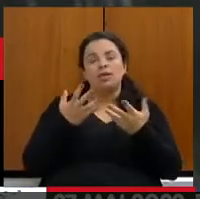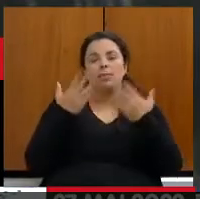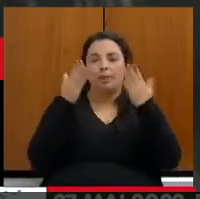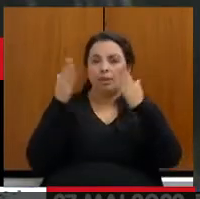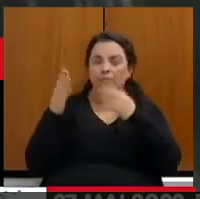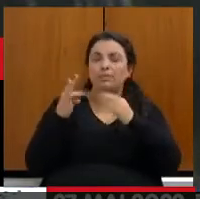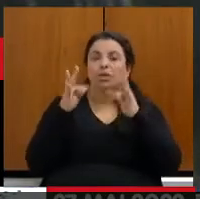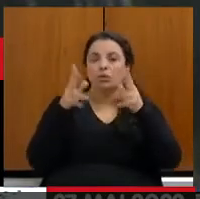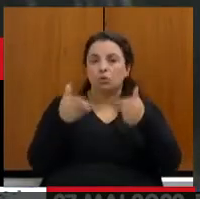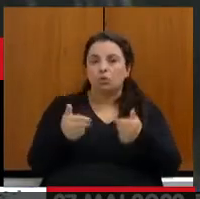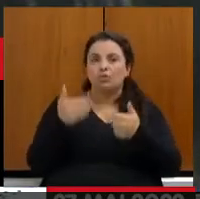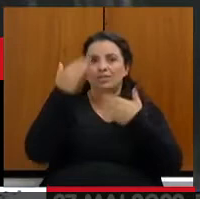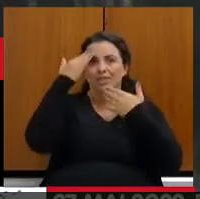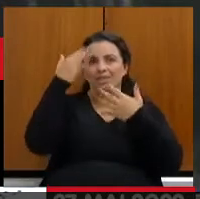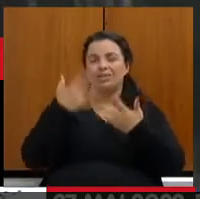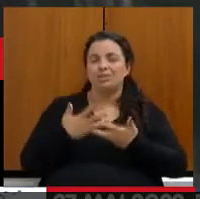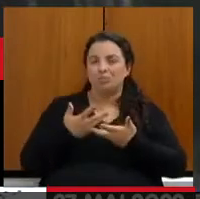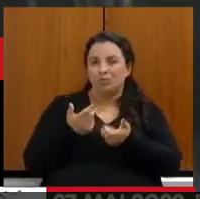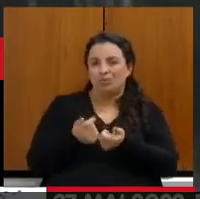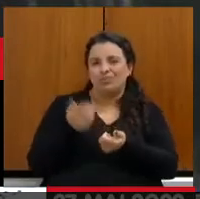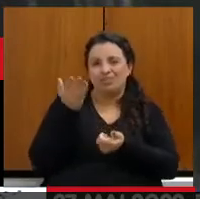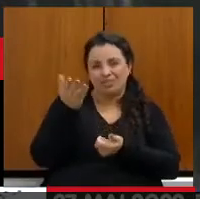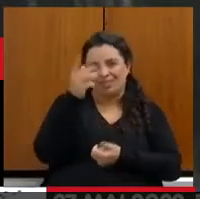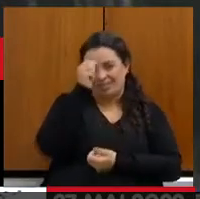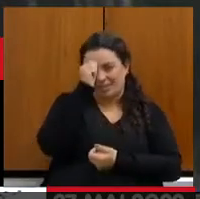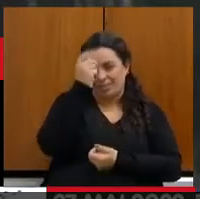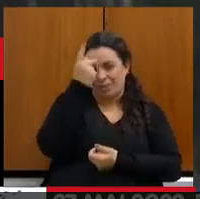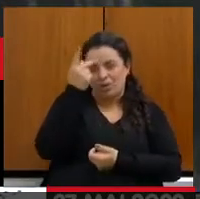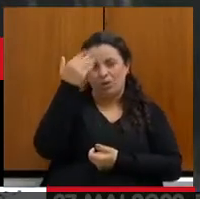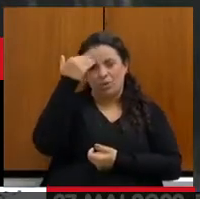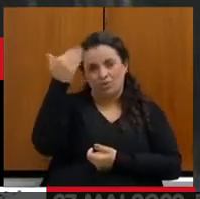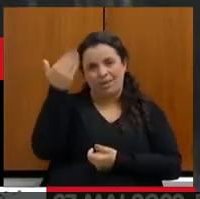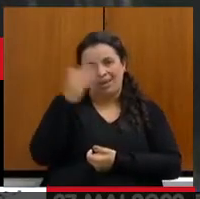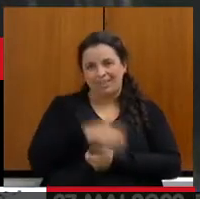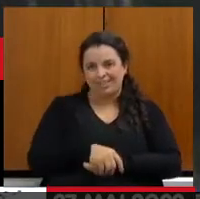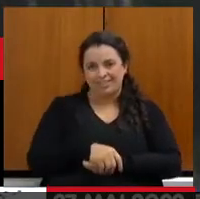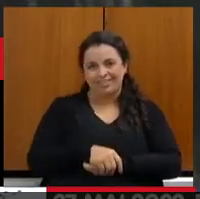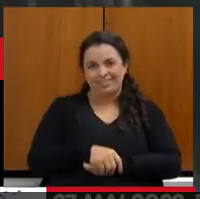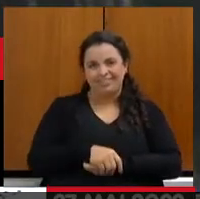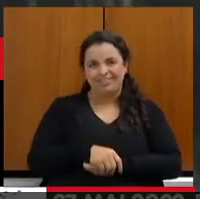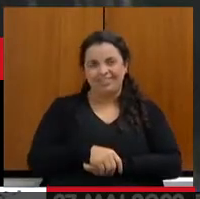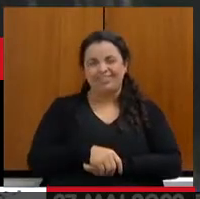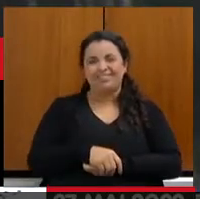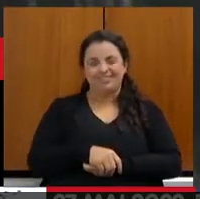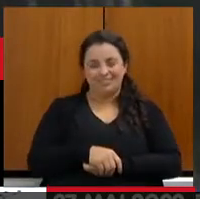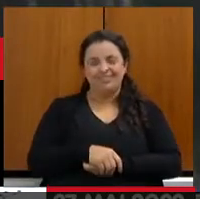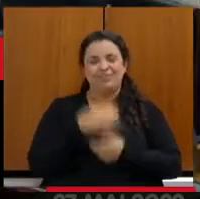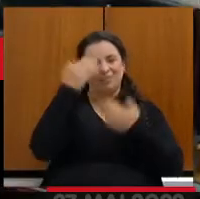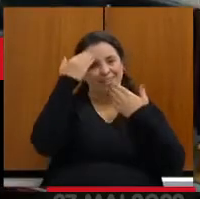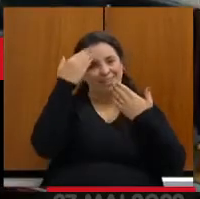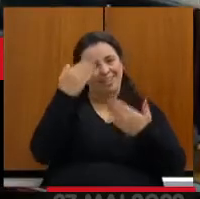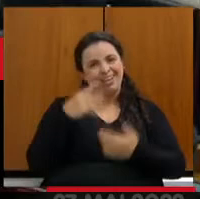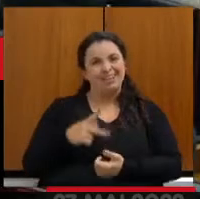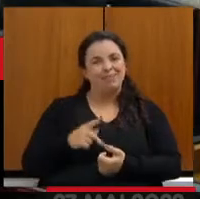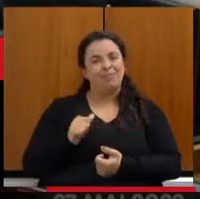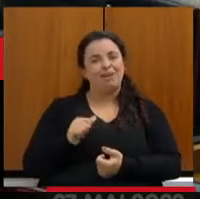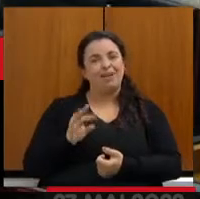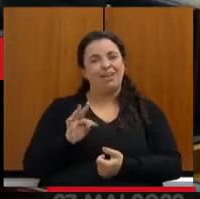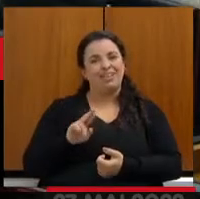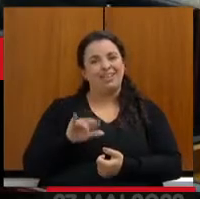todos vocês e agradecer pelo convite Ana Paula Muito obrigada muito obrigada Patrícia